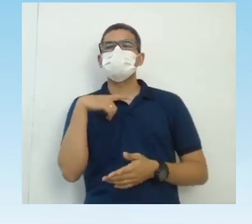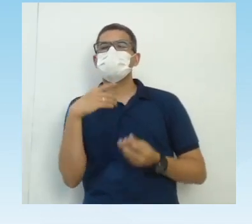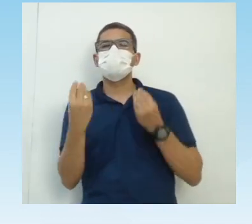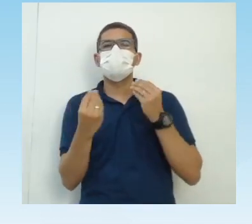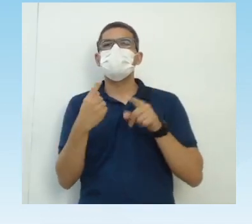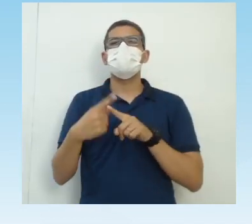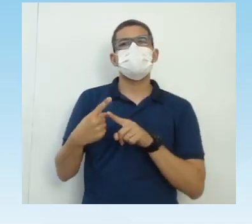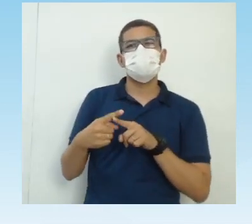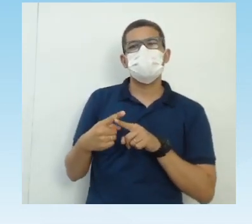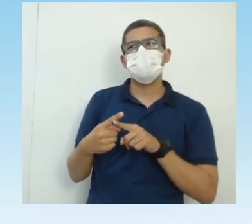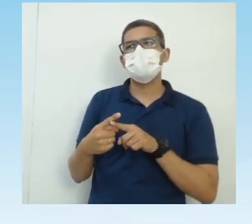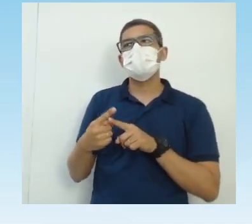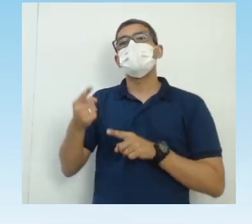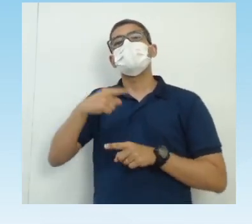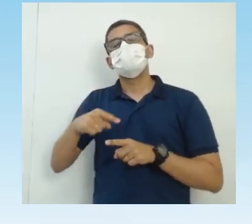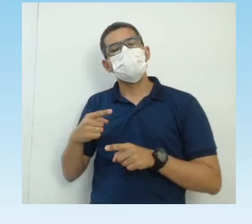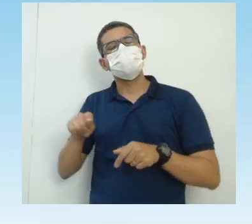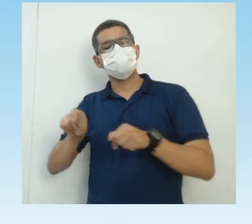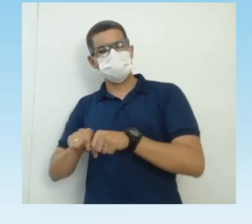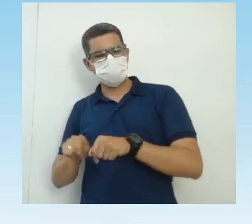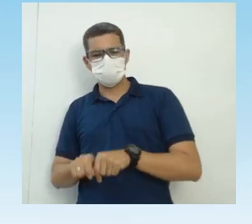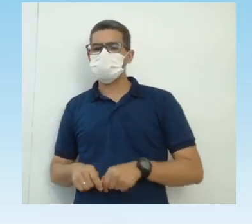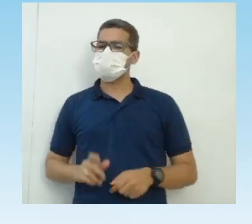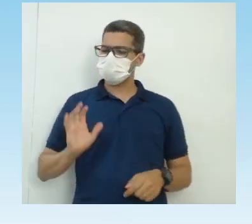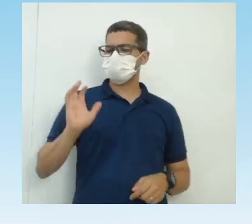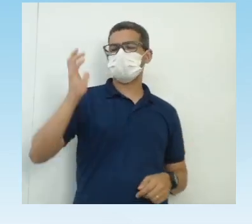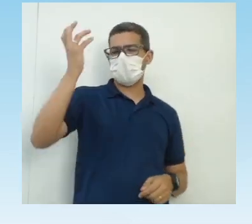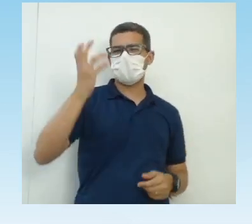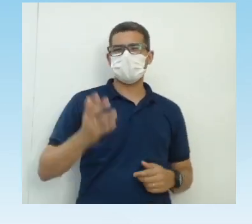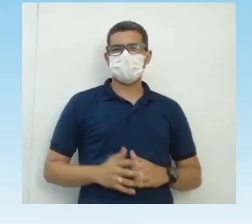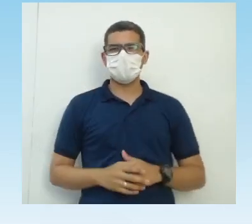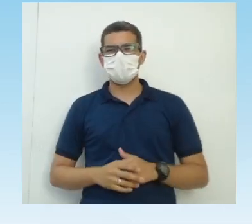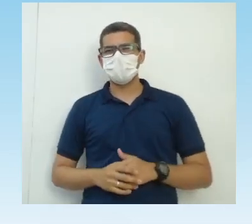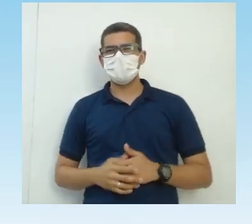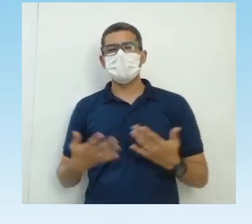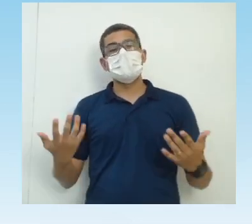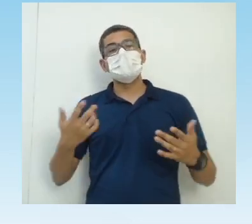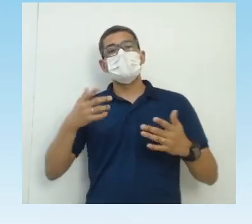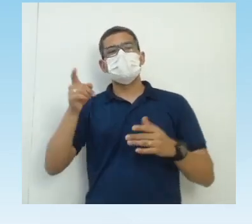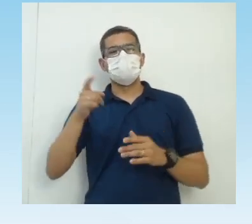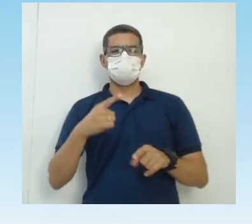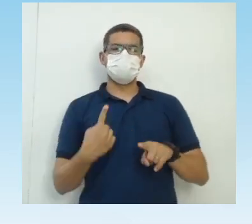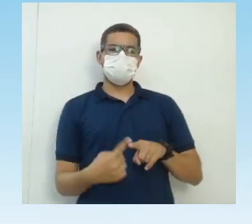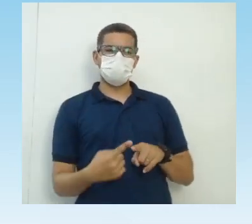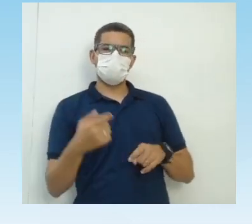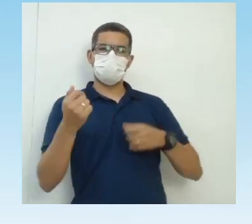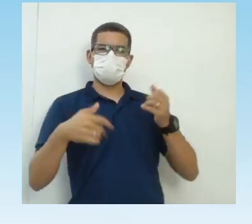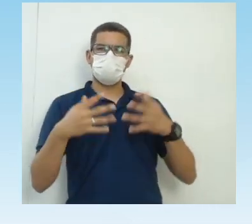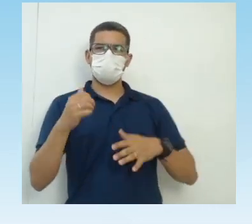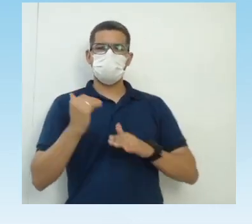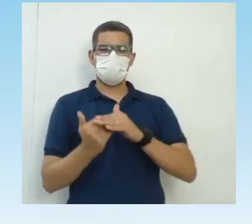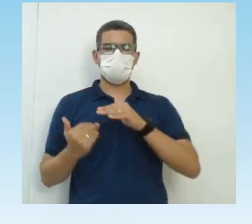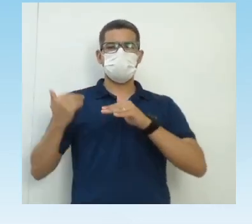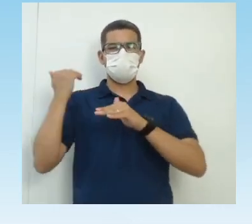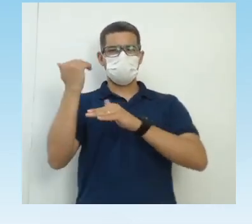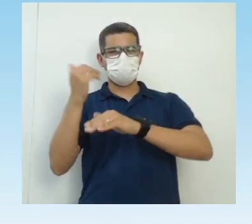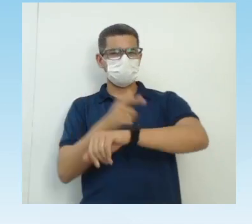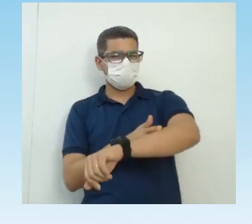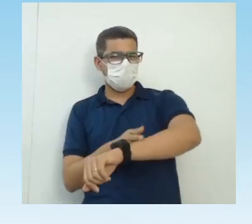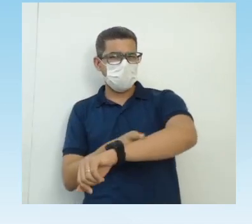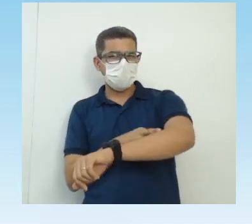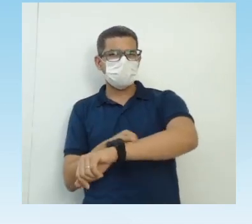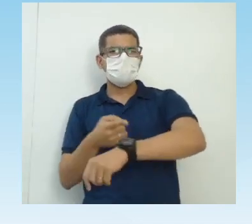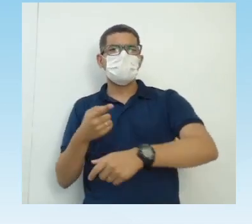a gente faz e acontece. E aí essa justificativa da superioridade racial foi algo que